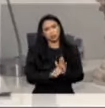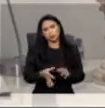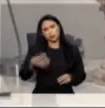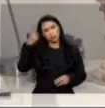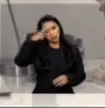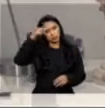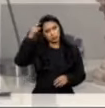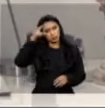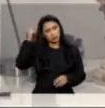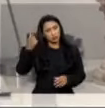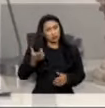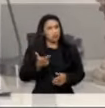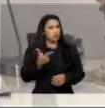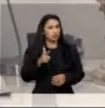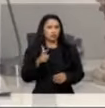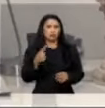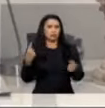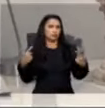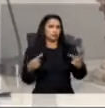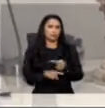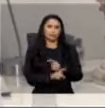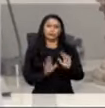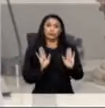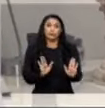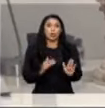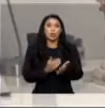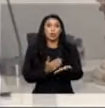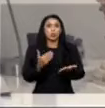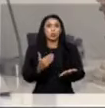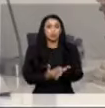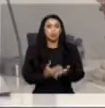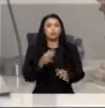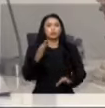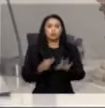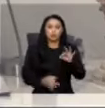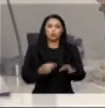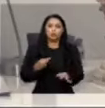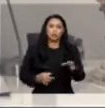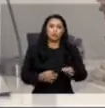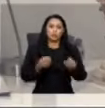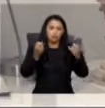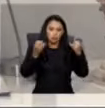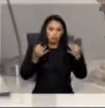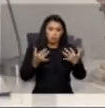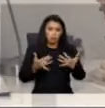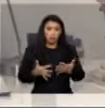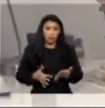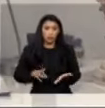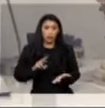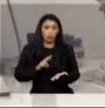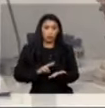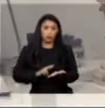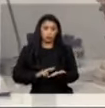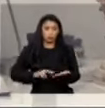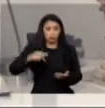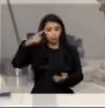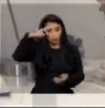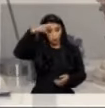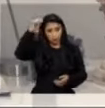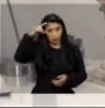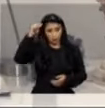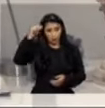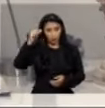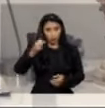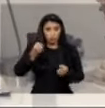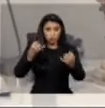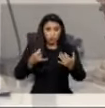em sede de mandado de segurança, o que logo no início do julgamento acabou sendo justificado pelo próprio relator, ministro Luiz Roberto Barroso. Ele